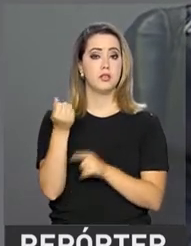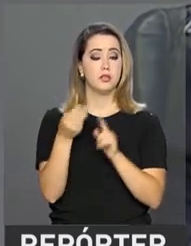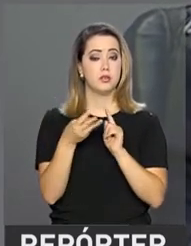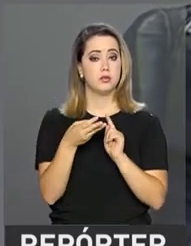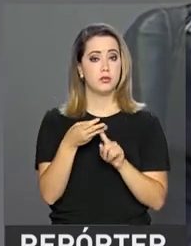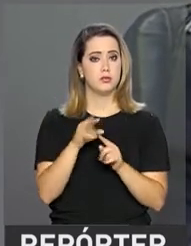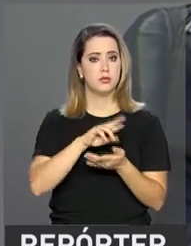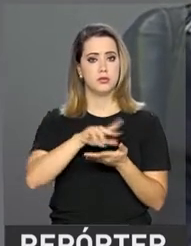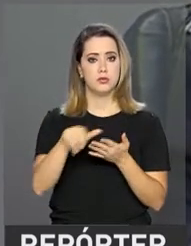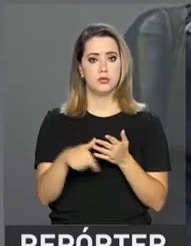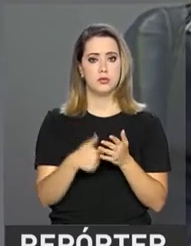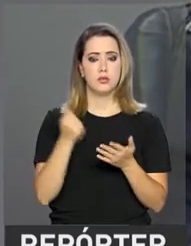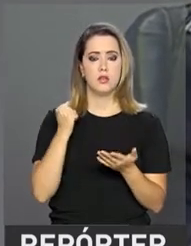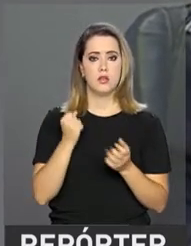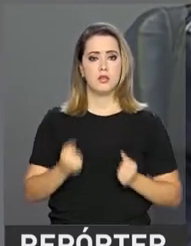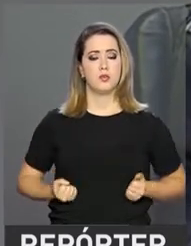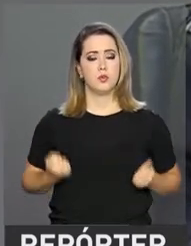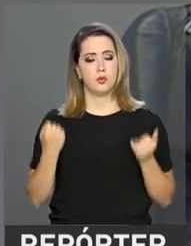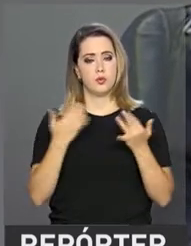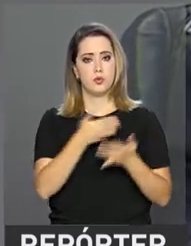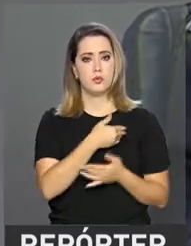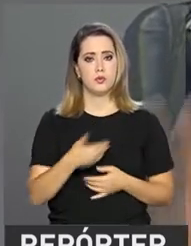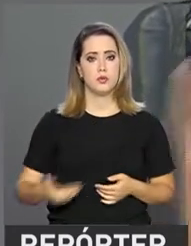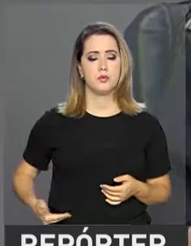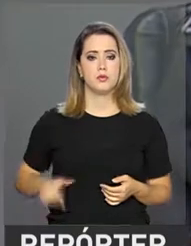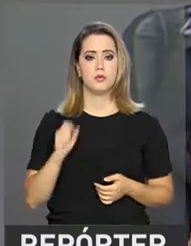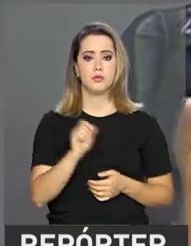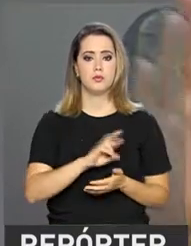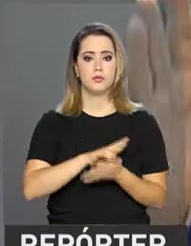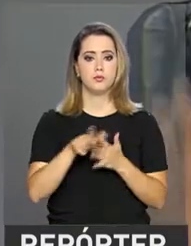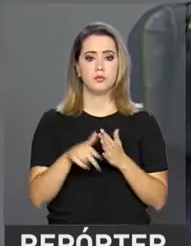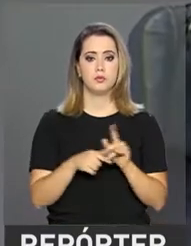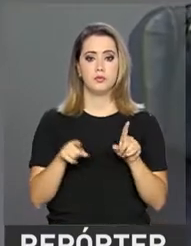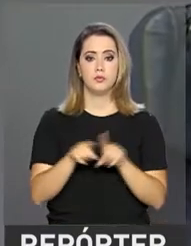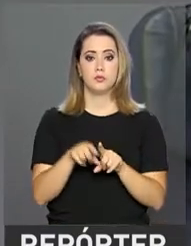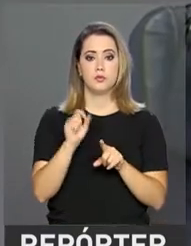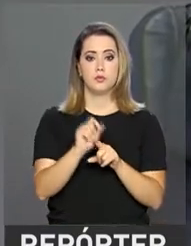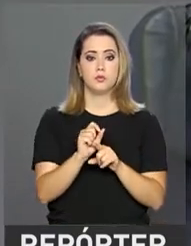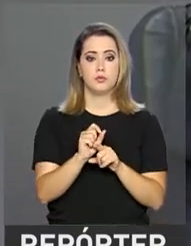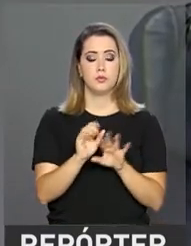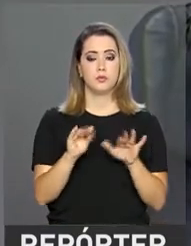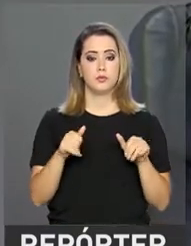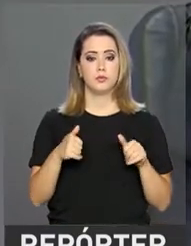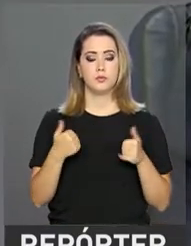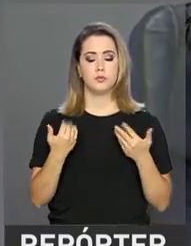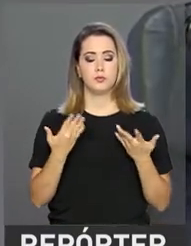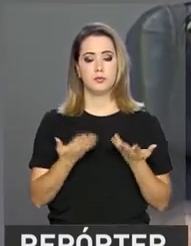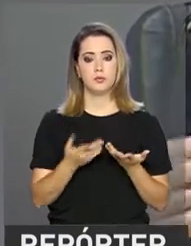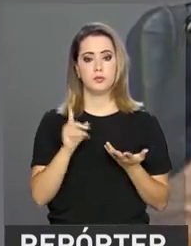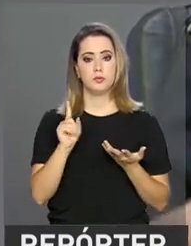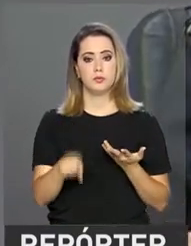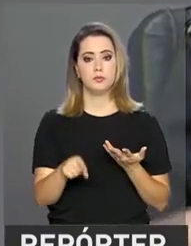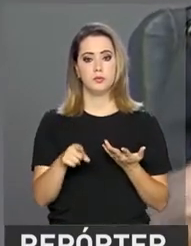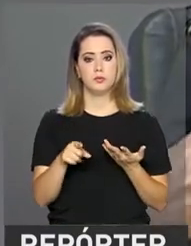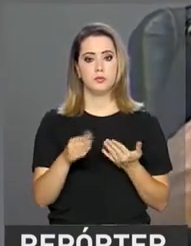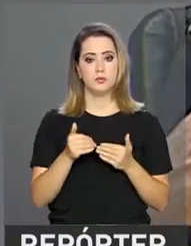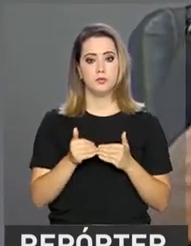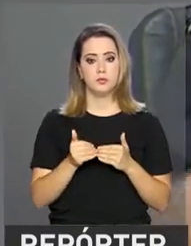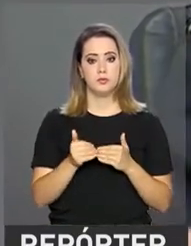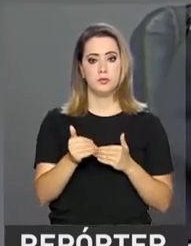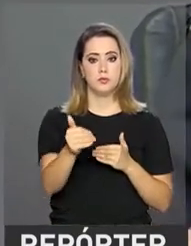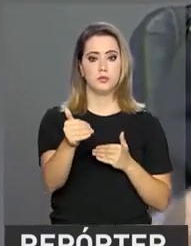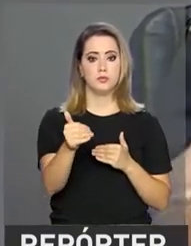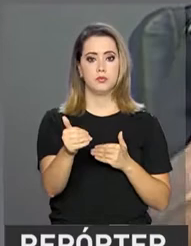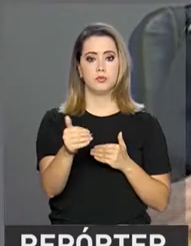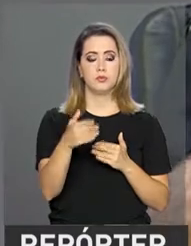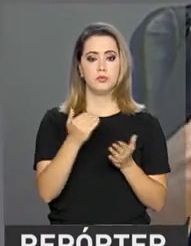seja demais despesas do Estado, aposentadorias, etc. E o fato é que, a partir daí, o